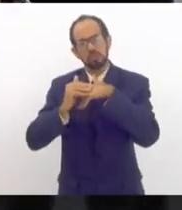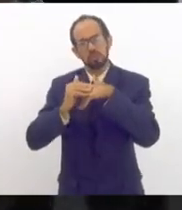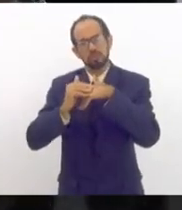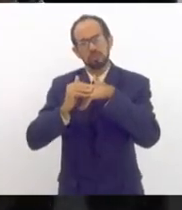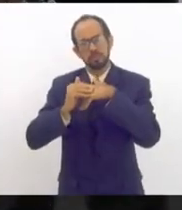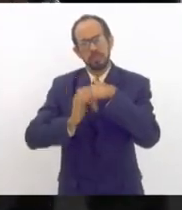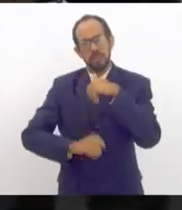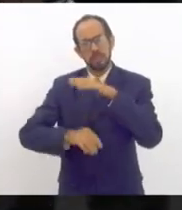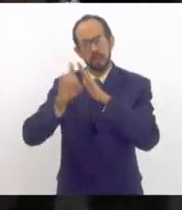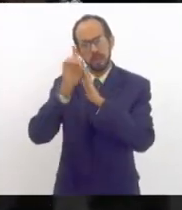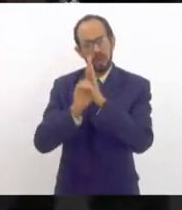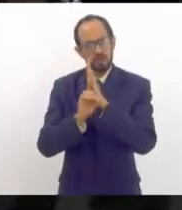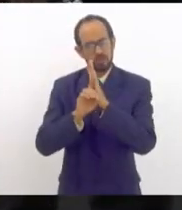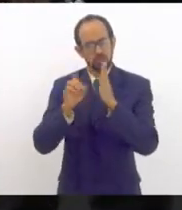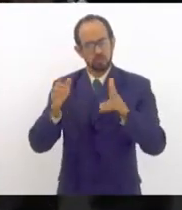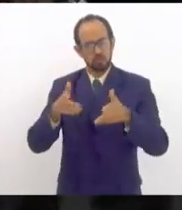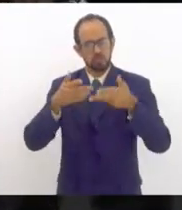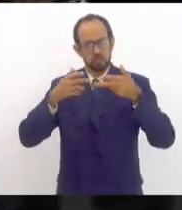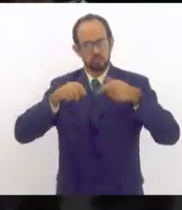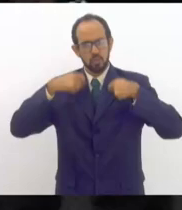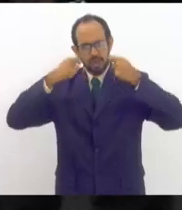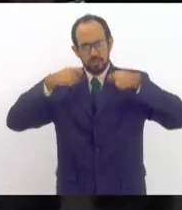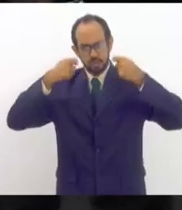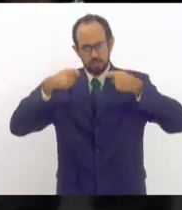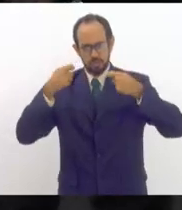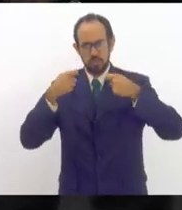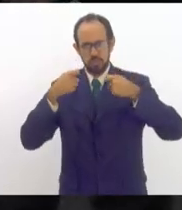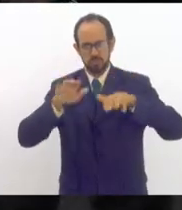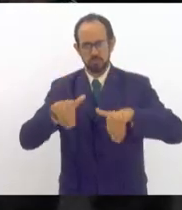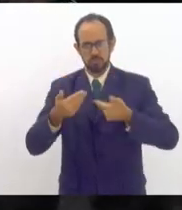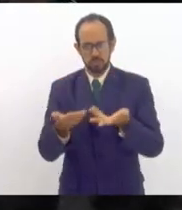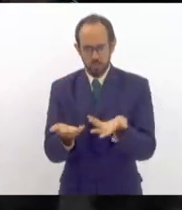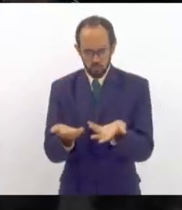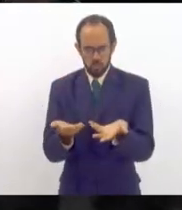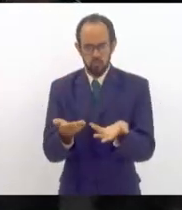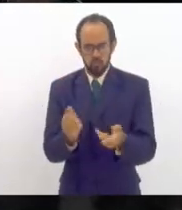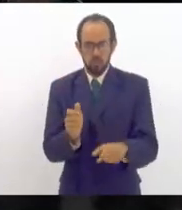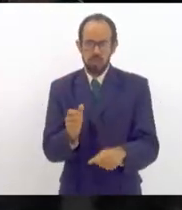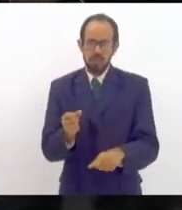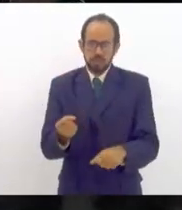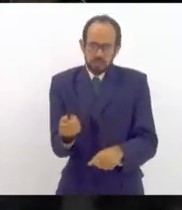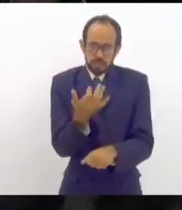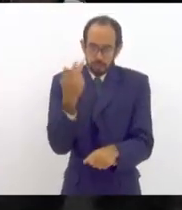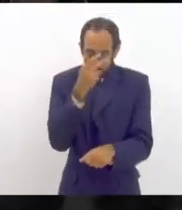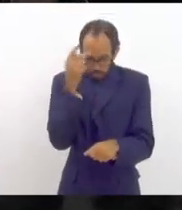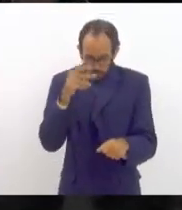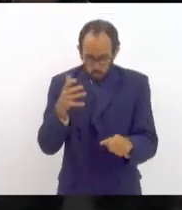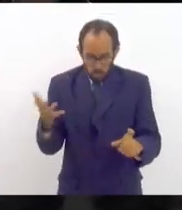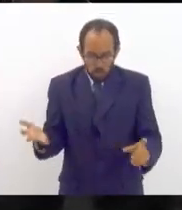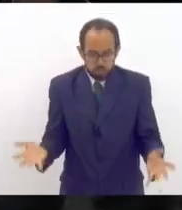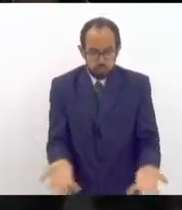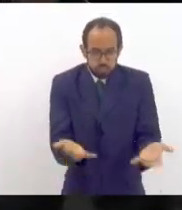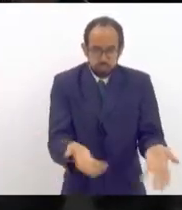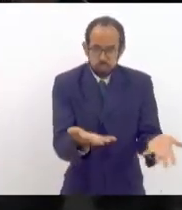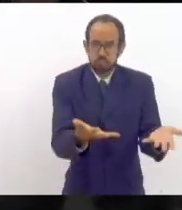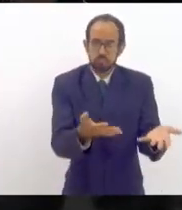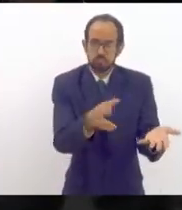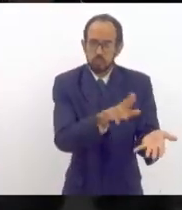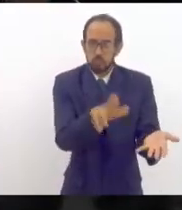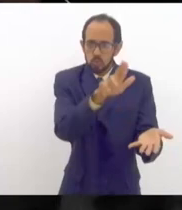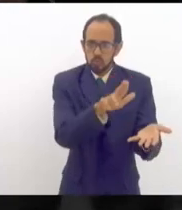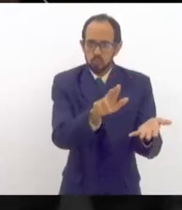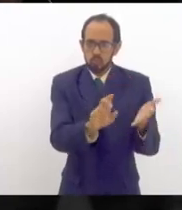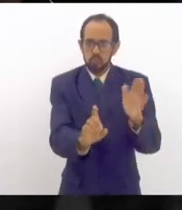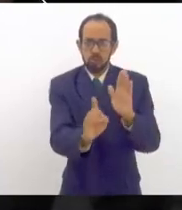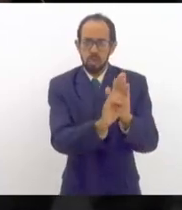a declaração de um artista então quando alguém incentiva o uso de uma droga